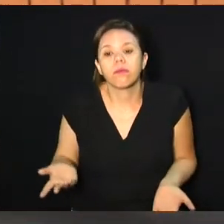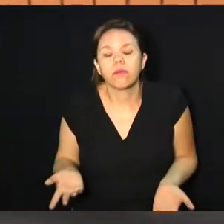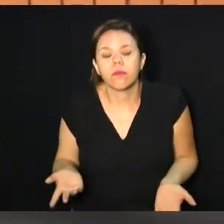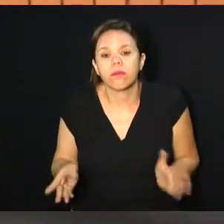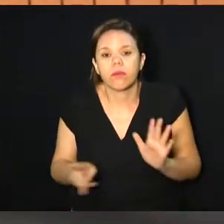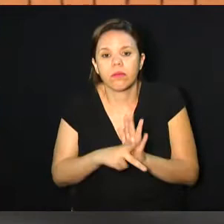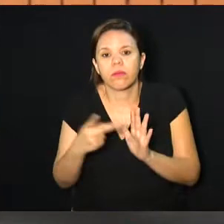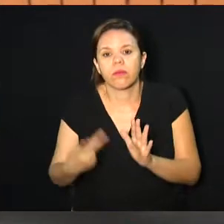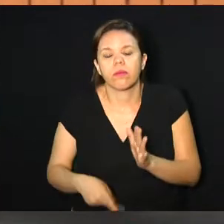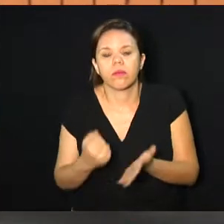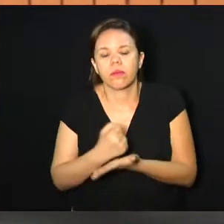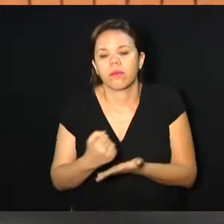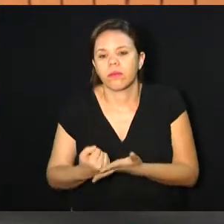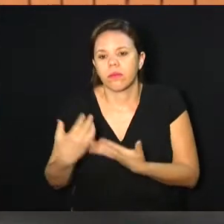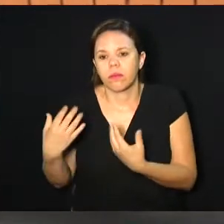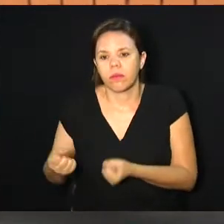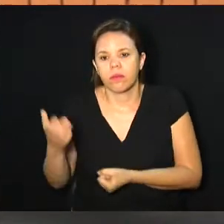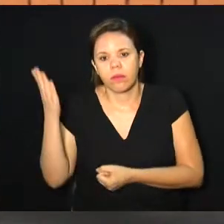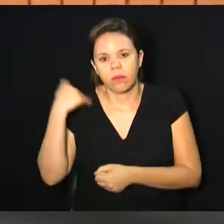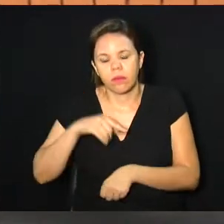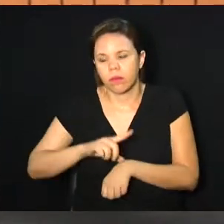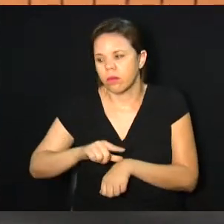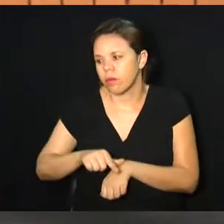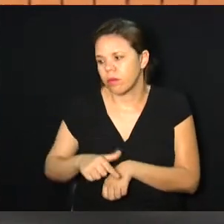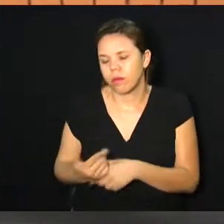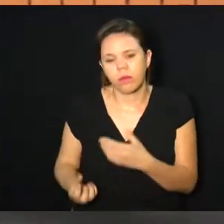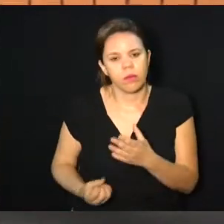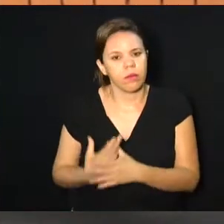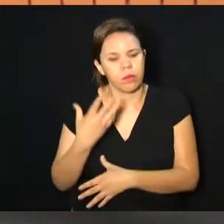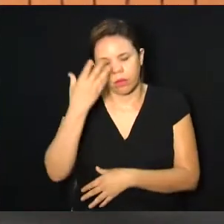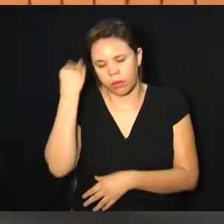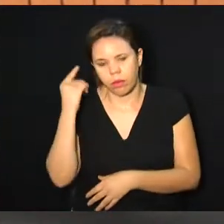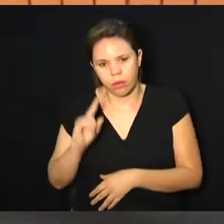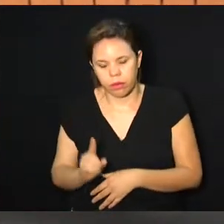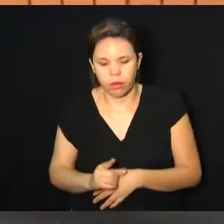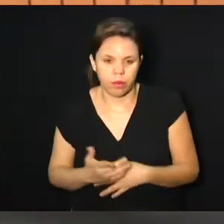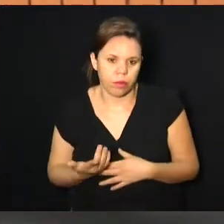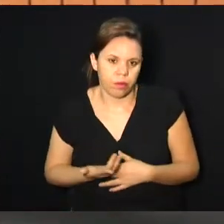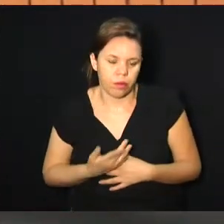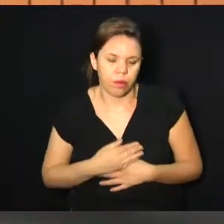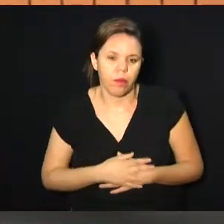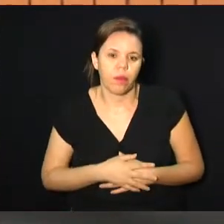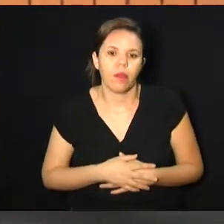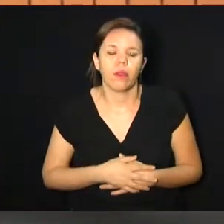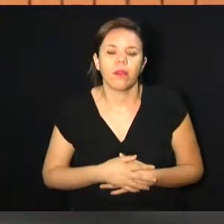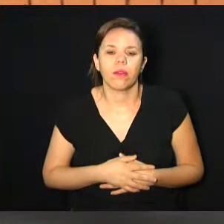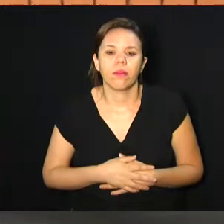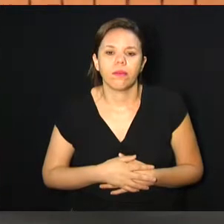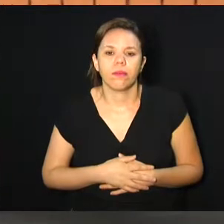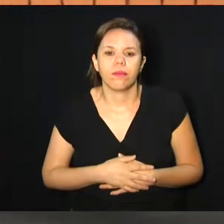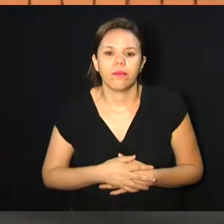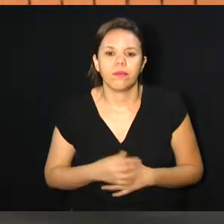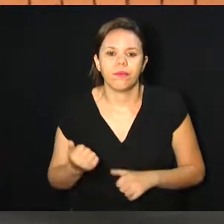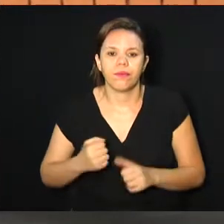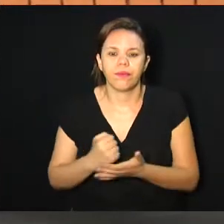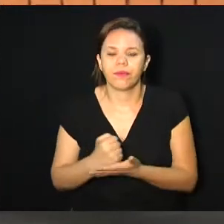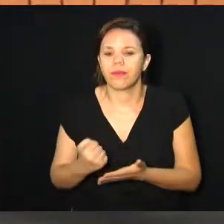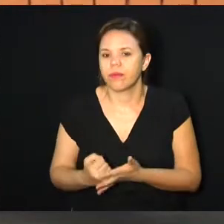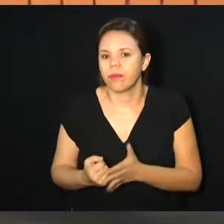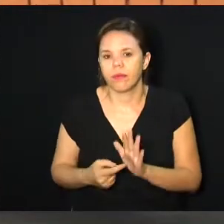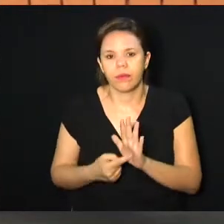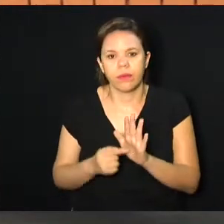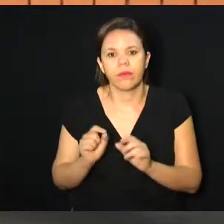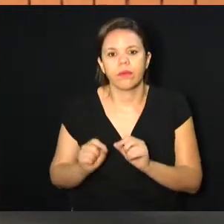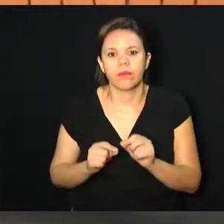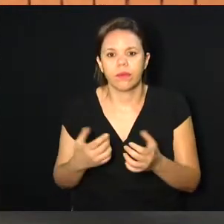própria licitação admite que ele está atrasado e que não foi esquecido, e a licitação não menciona nem